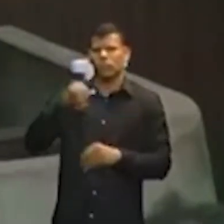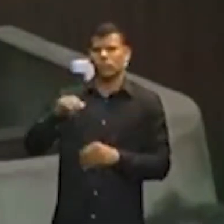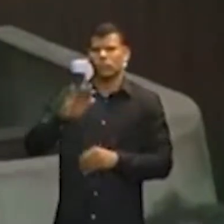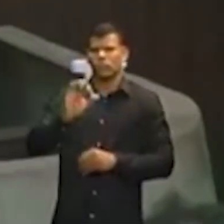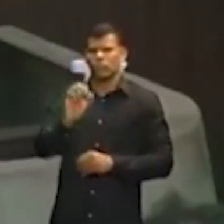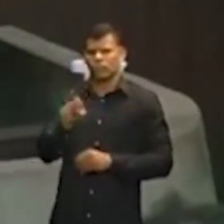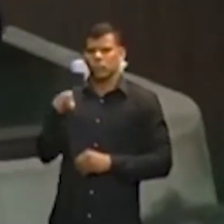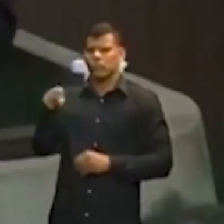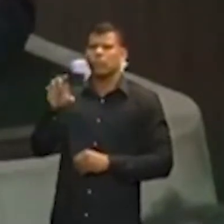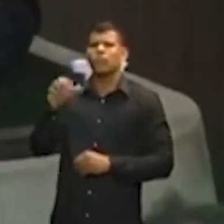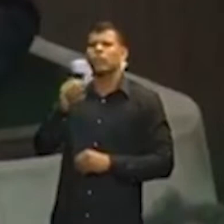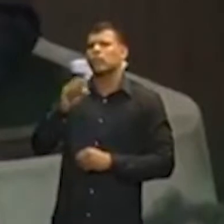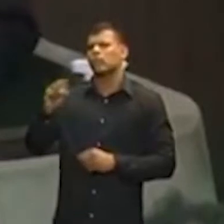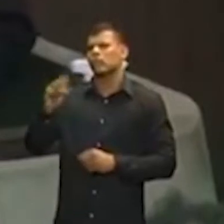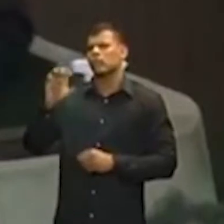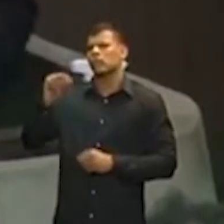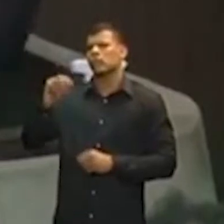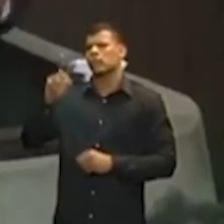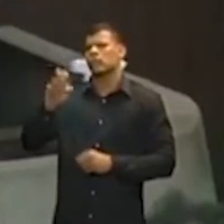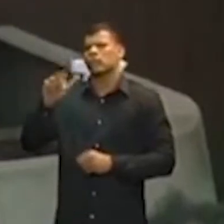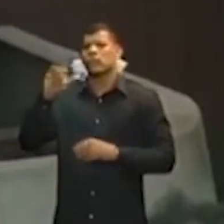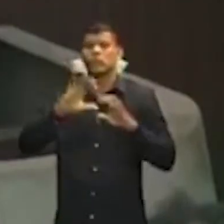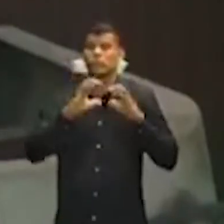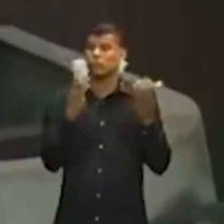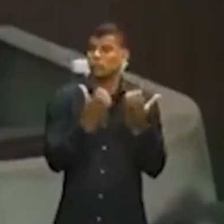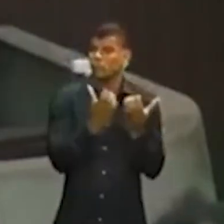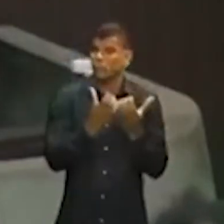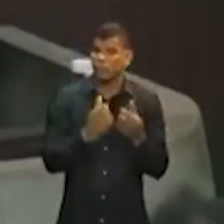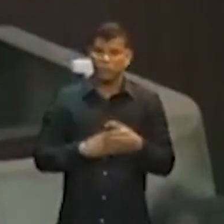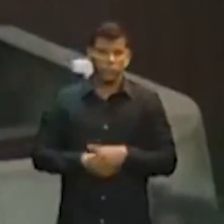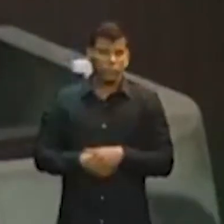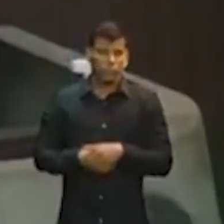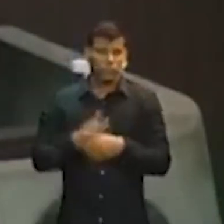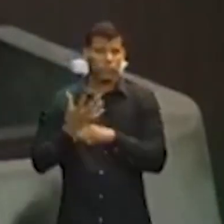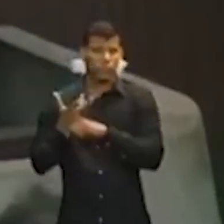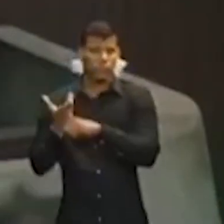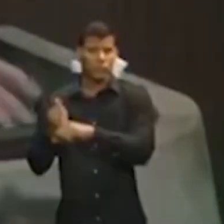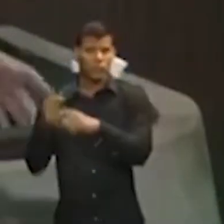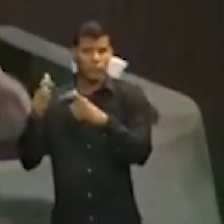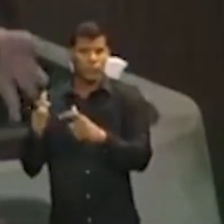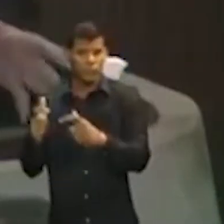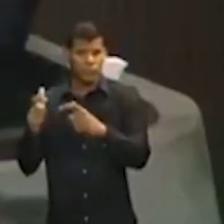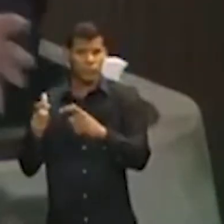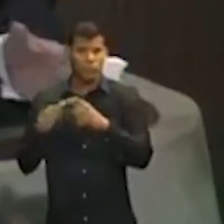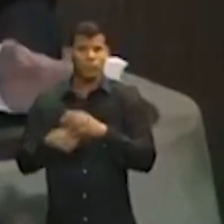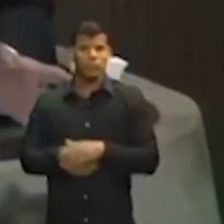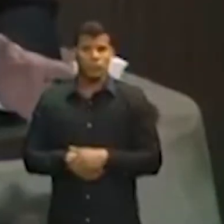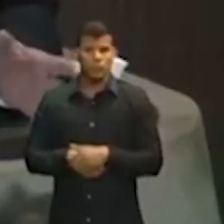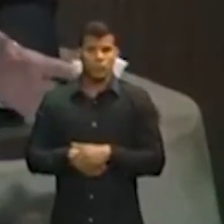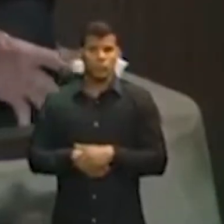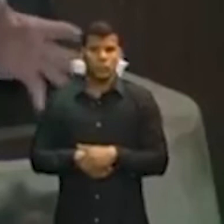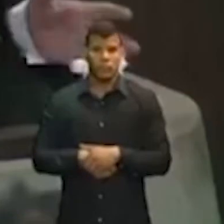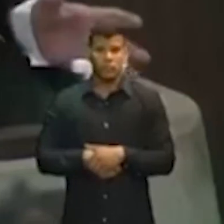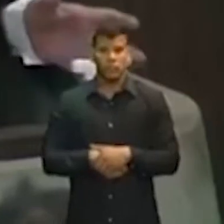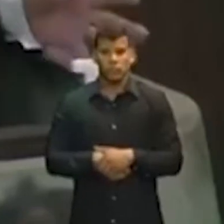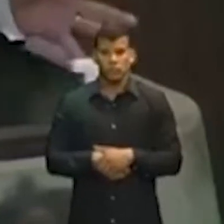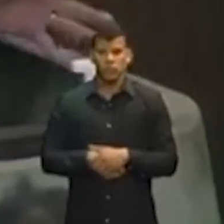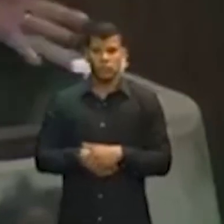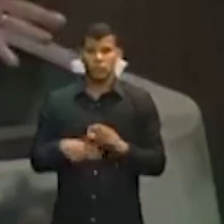Cascavel. A mesma coisa foi o Castelão, a mesma coisa em outras obras, outros processos. Agora